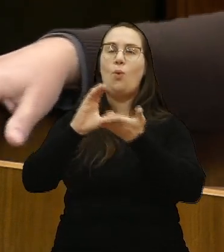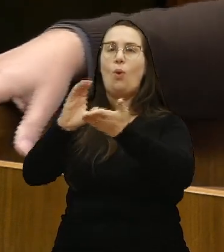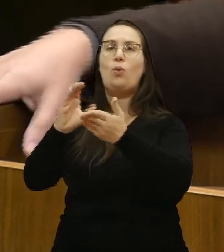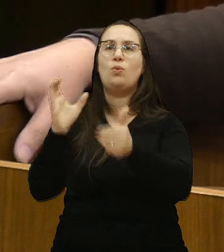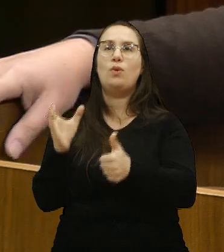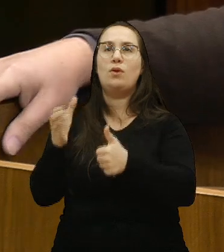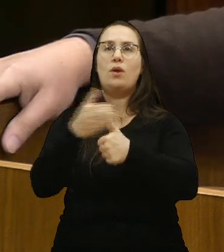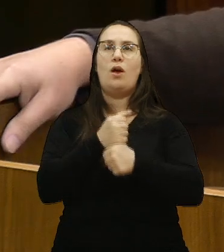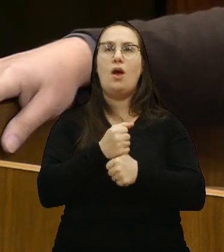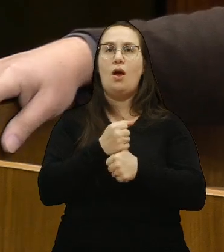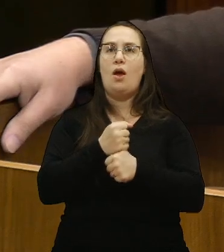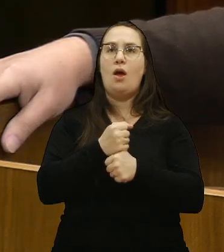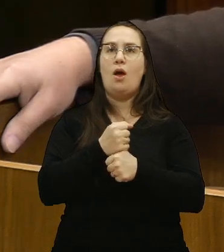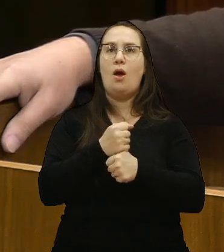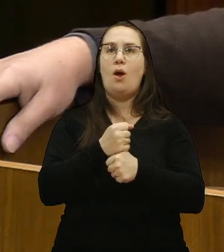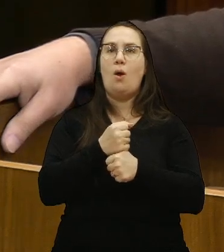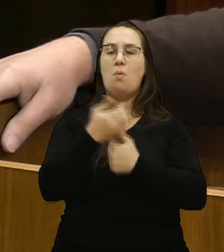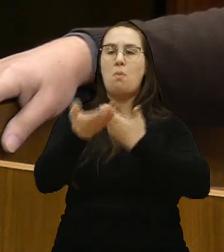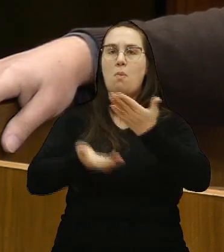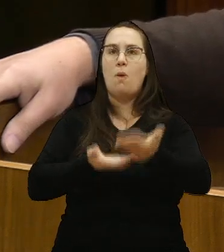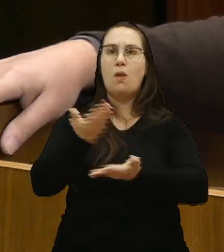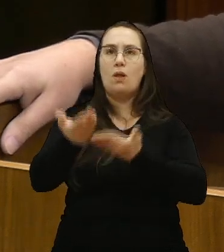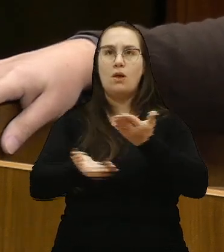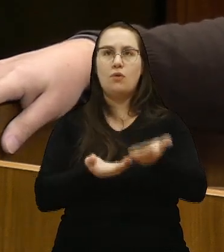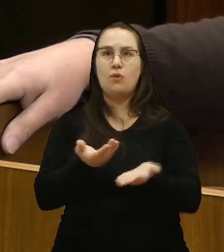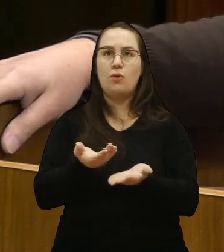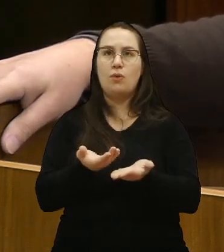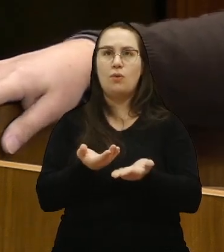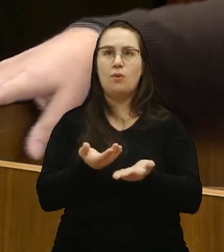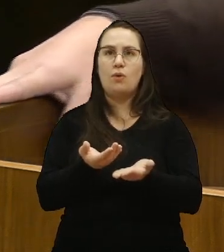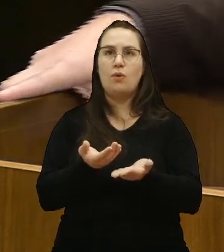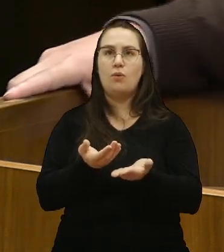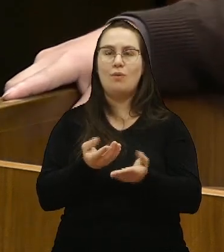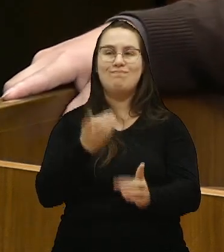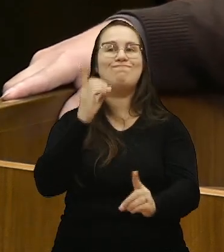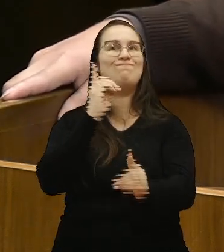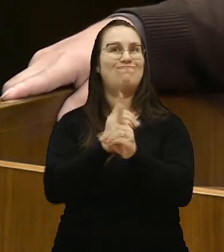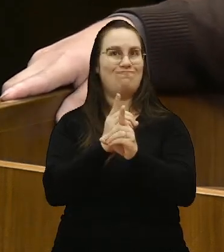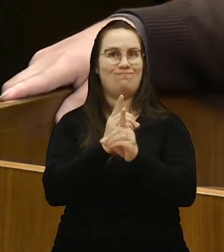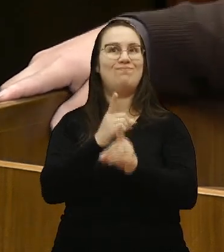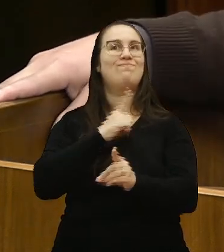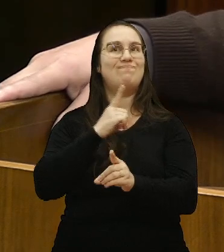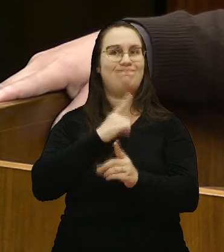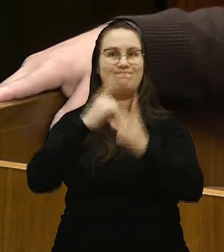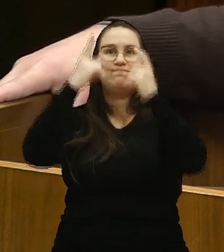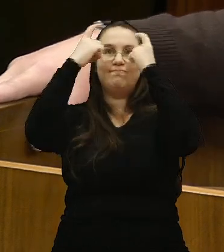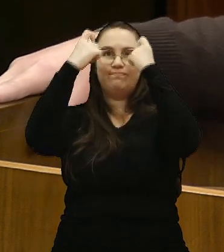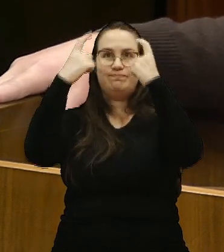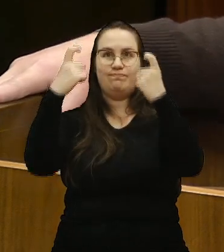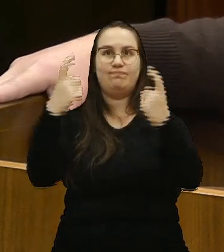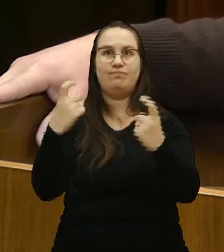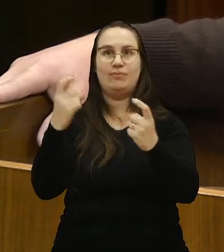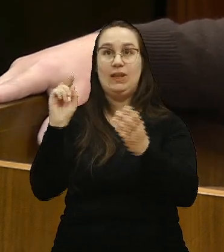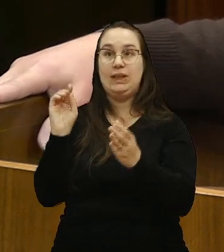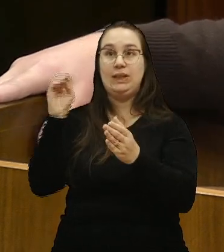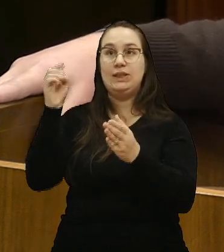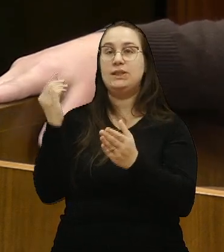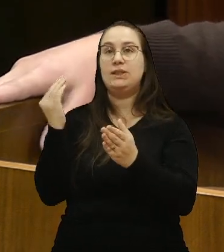Tutelar uma abordagem, foi detectado que existe uma violência dentro daquele